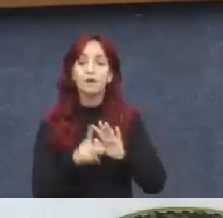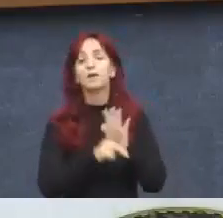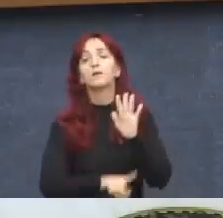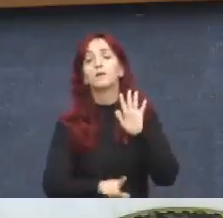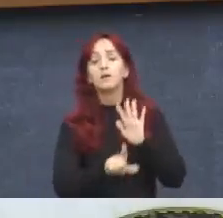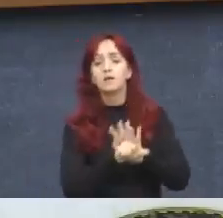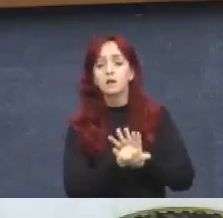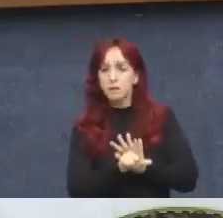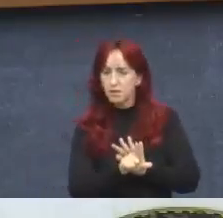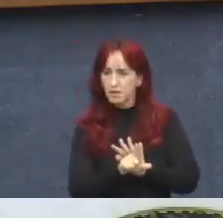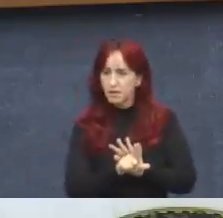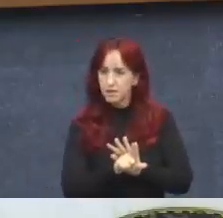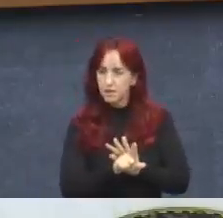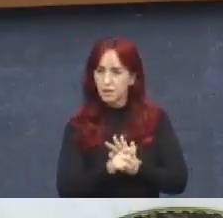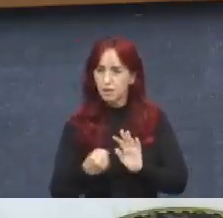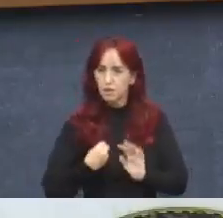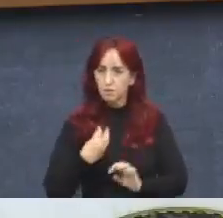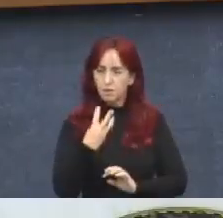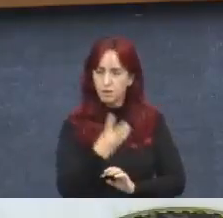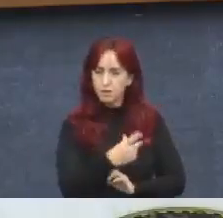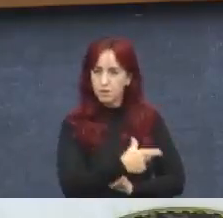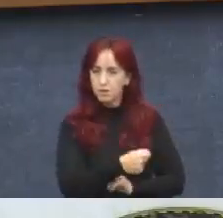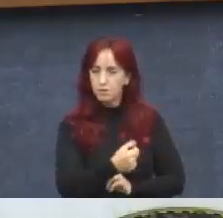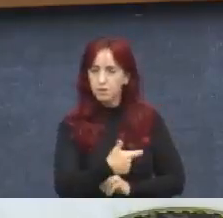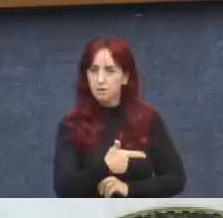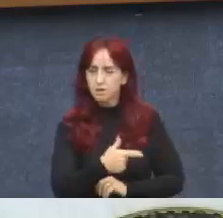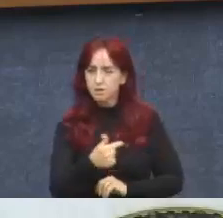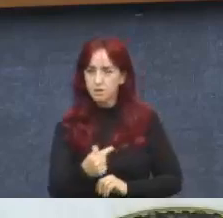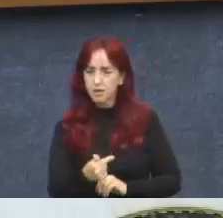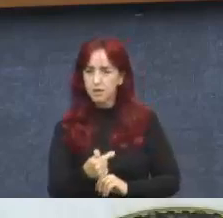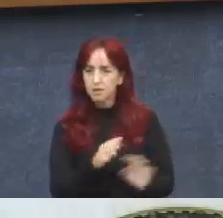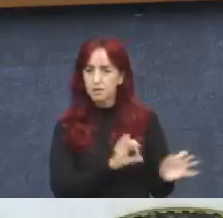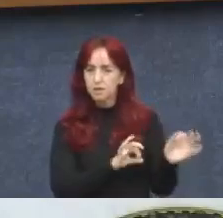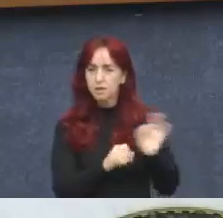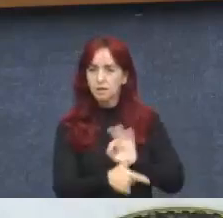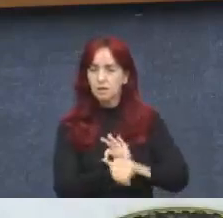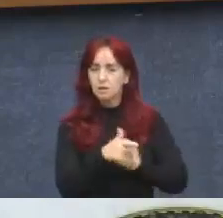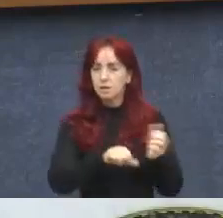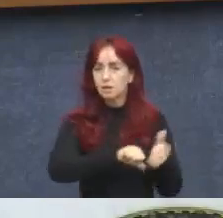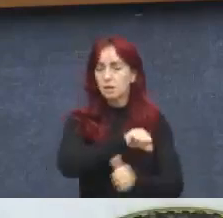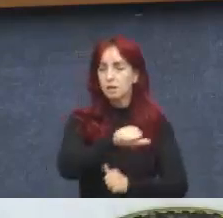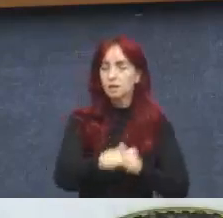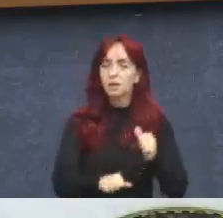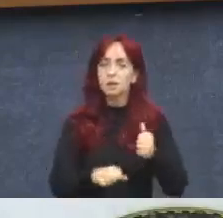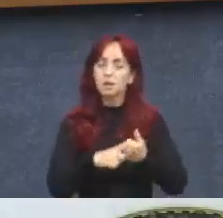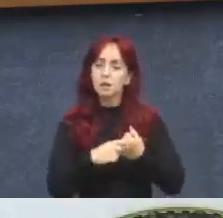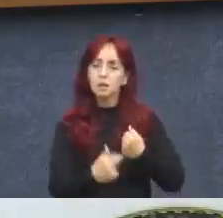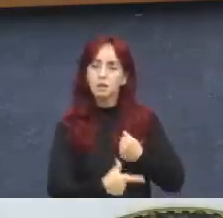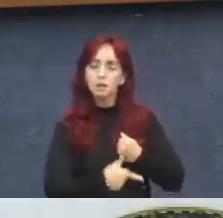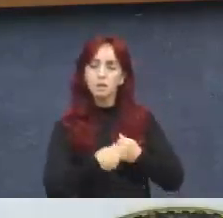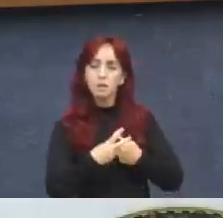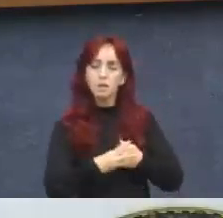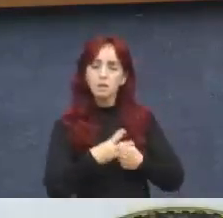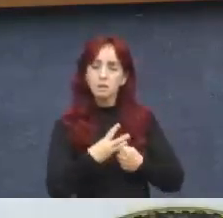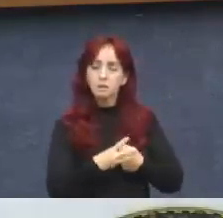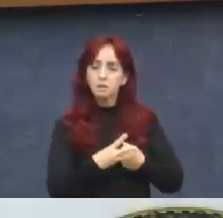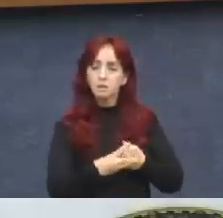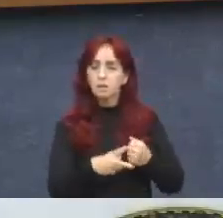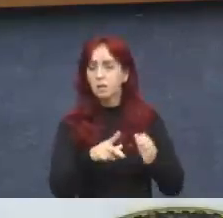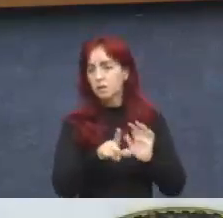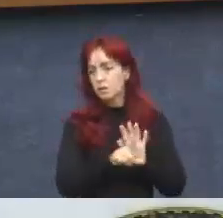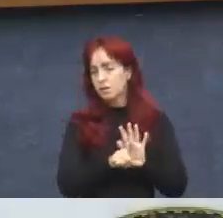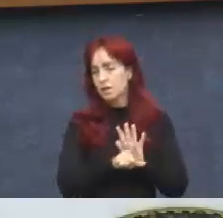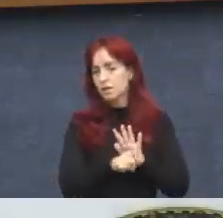Projeto de lei número 3, de 2017, segundo turno, altera o artigo 3º da Lei 10.255, de